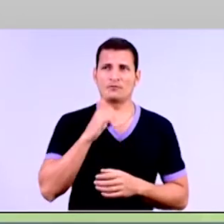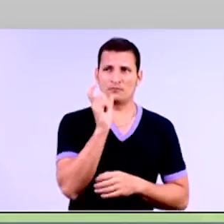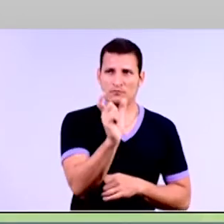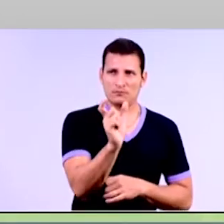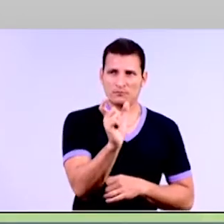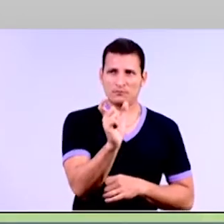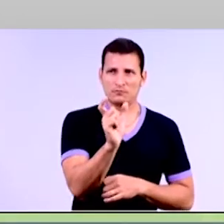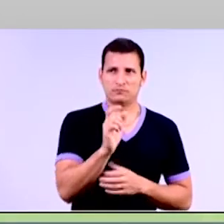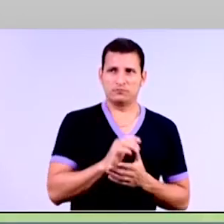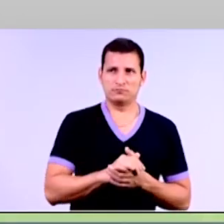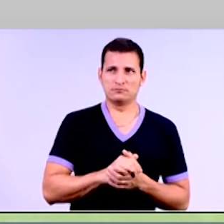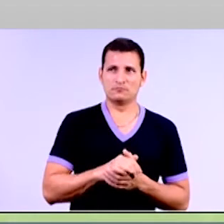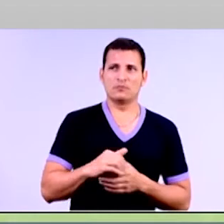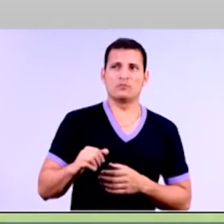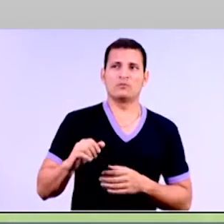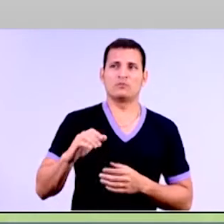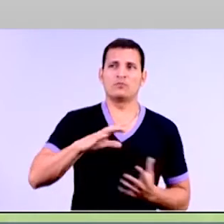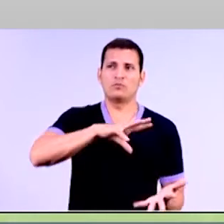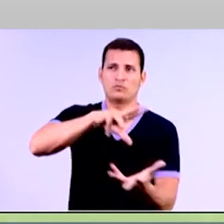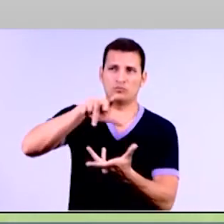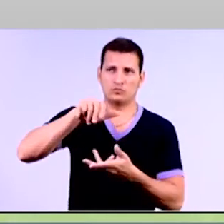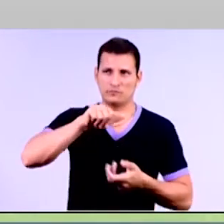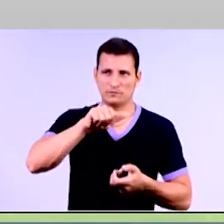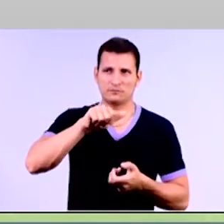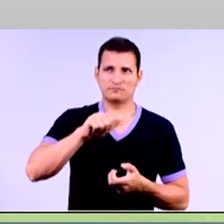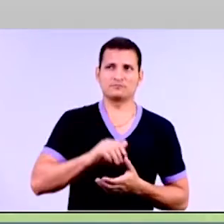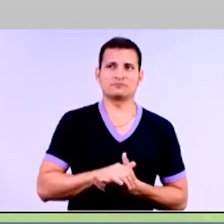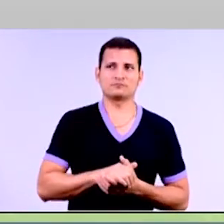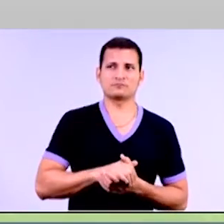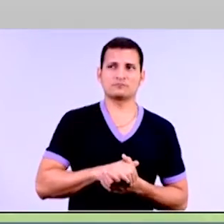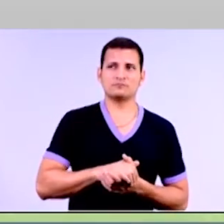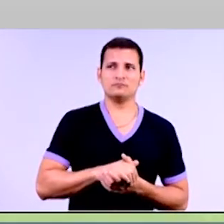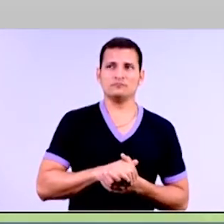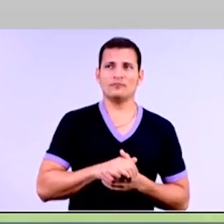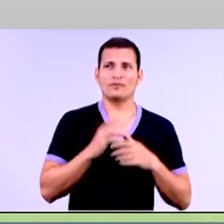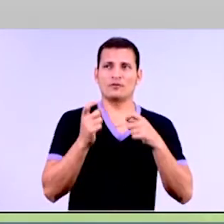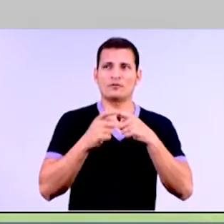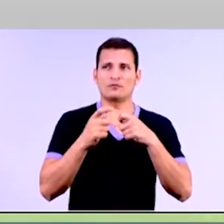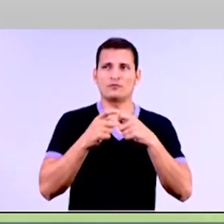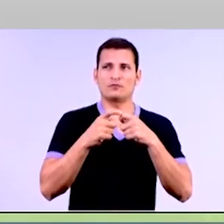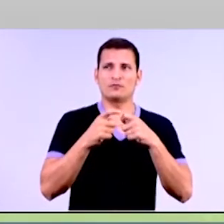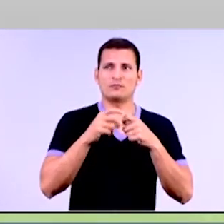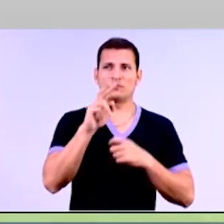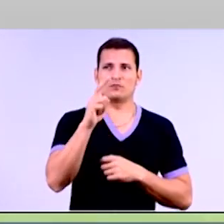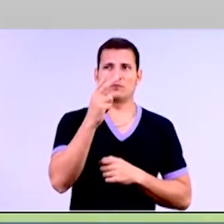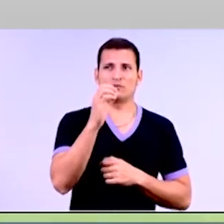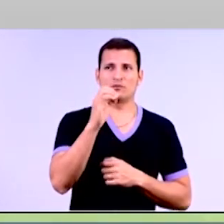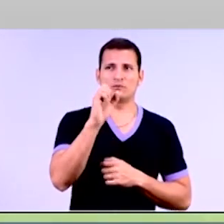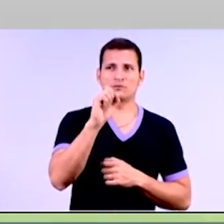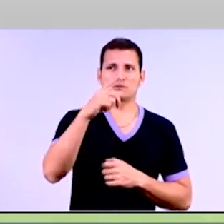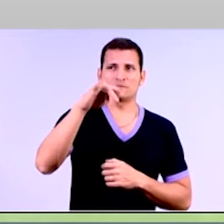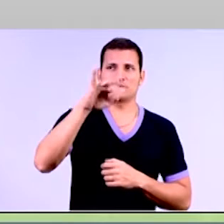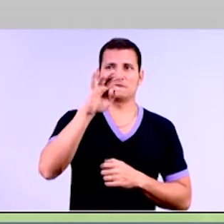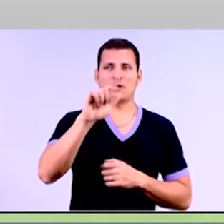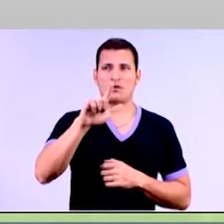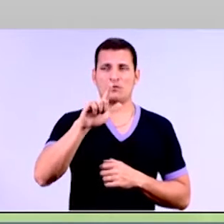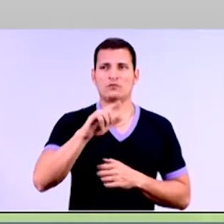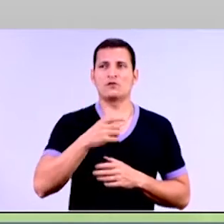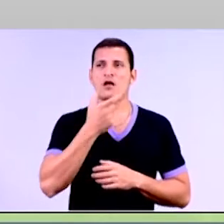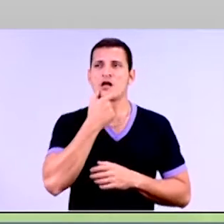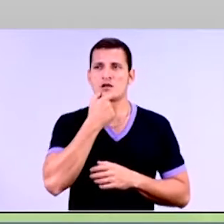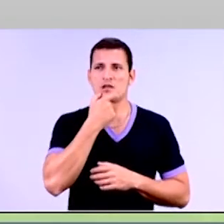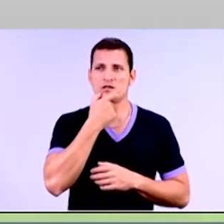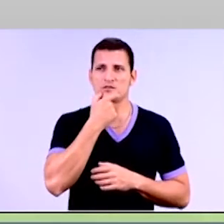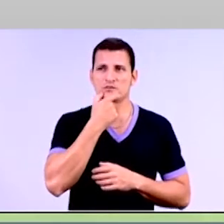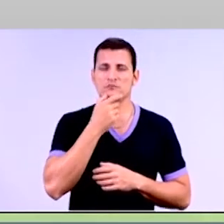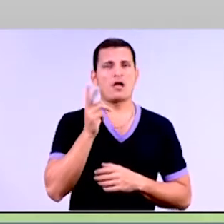é universal, como hospital. Em português, hospital. Em inglês, hospital. A